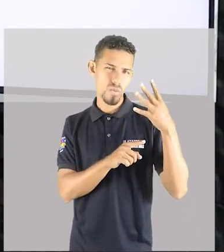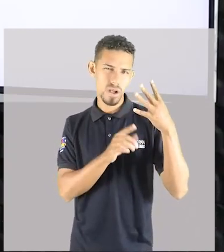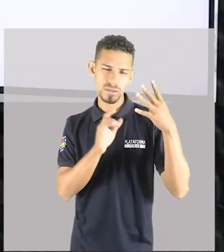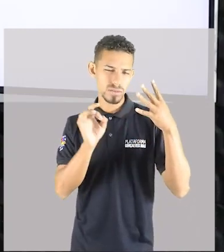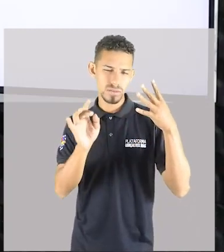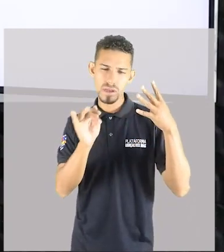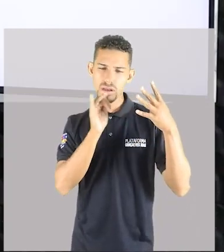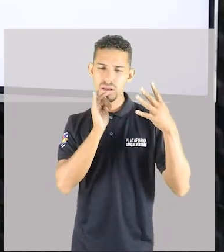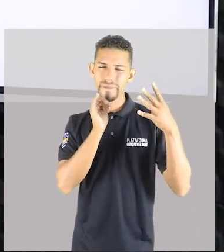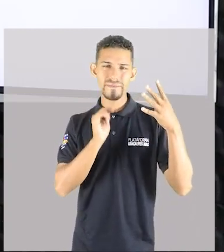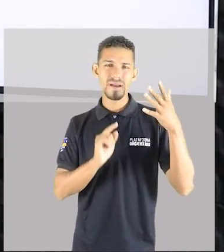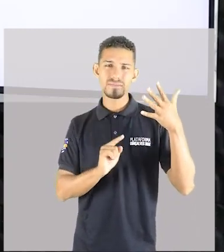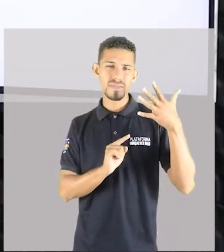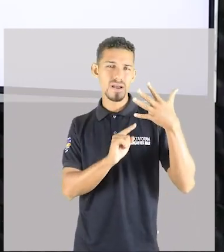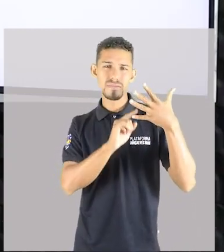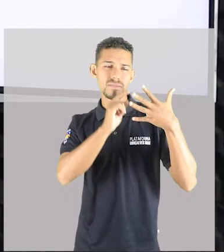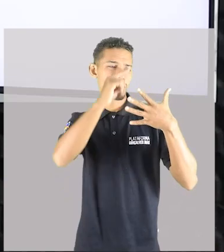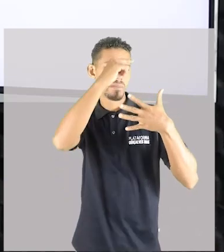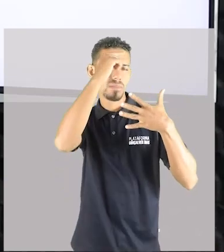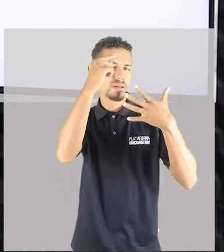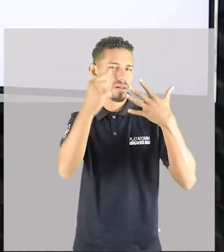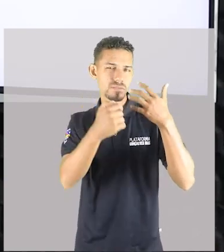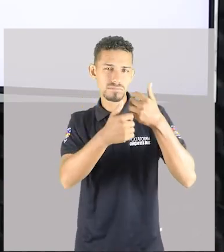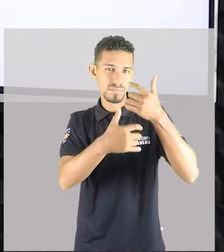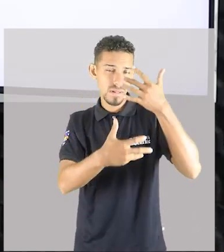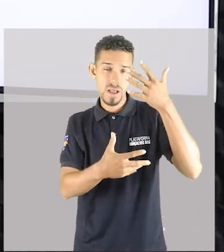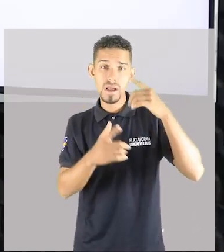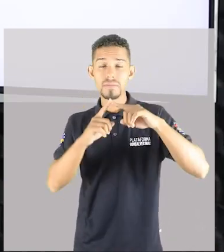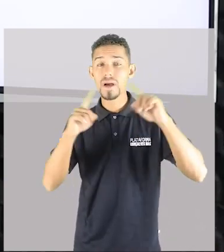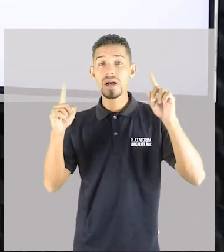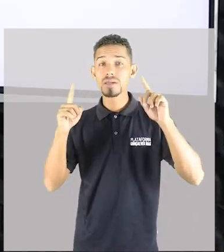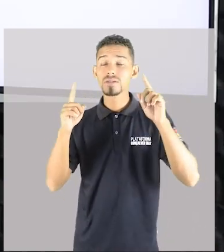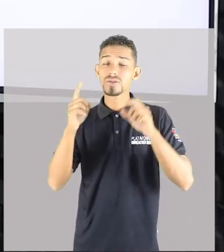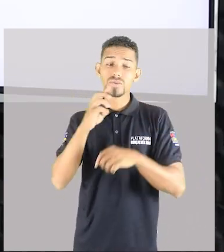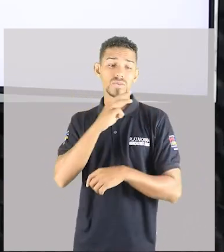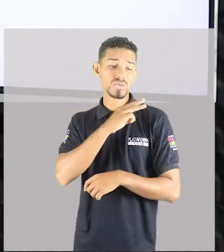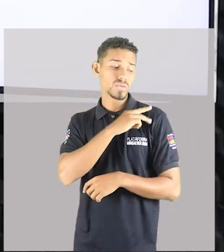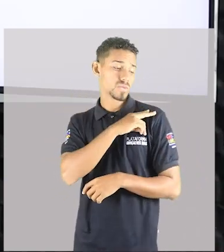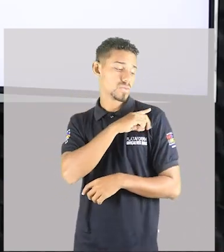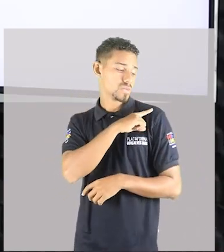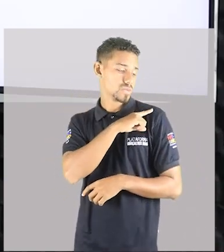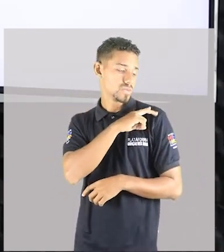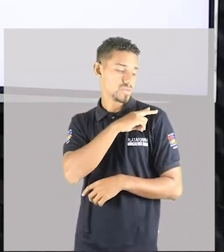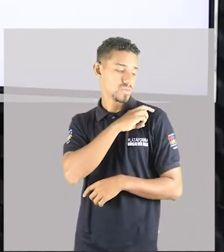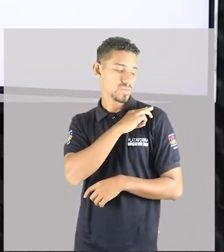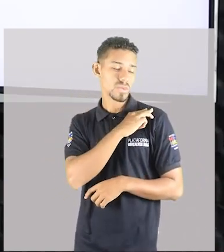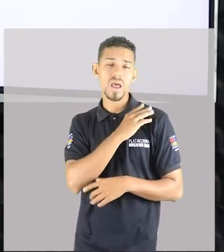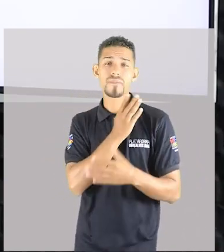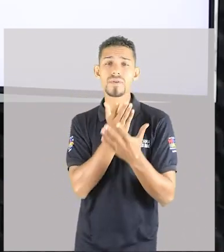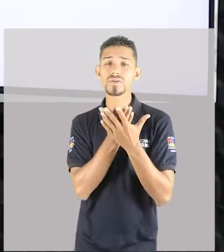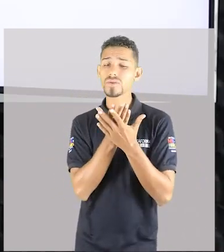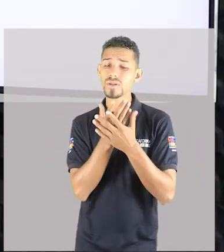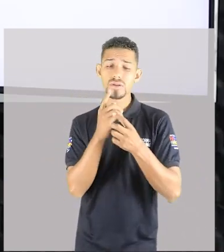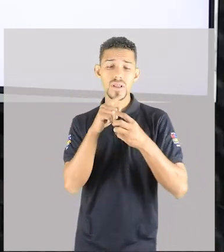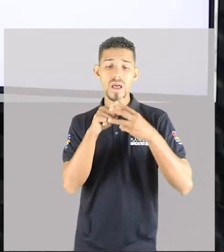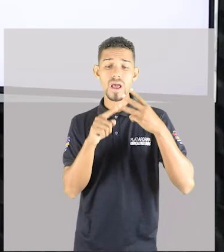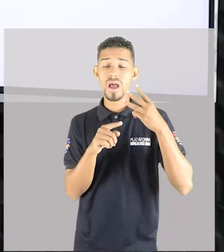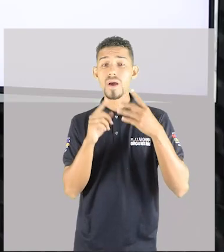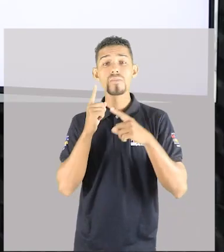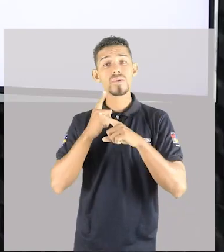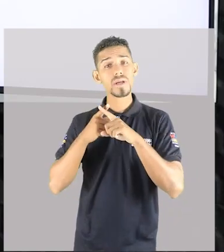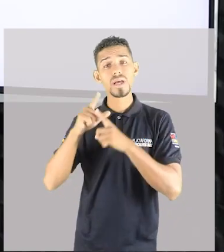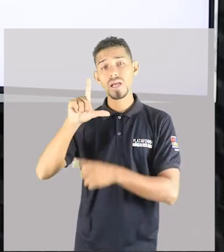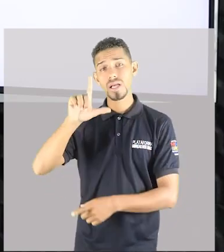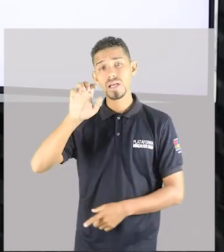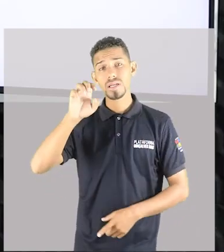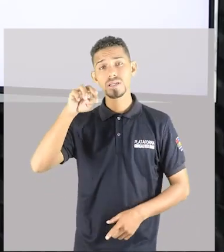só, apesar de ter mais. No ensino médio a gente só vai estudar esses, porque as lentes